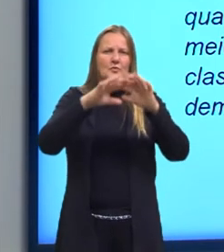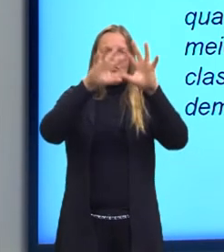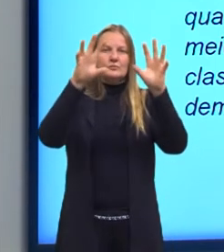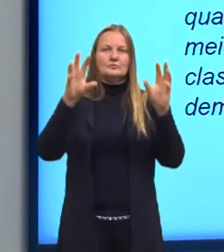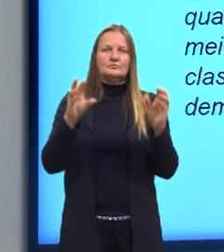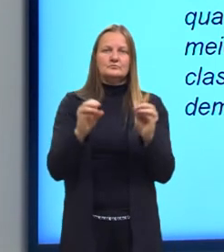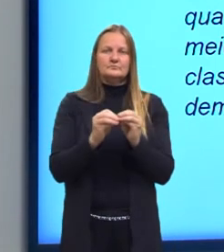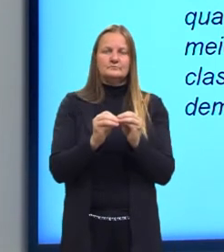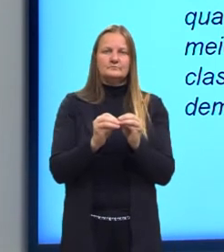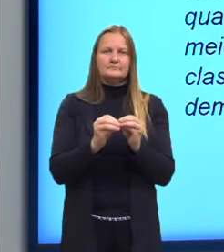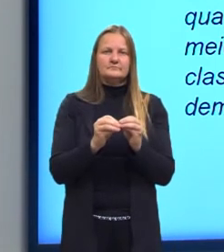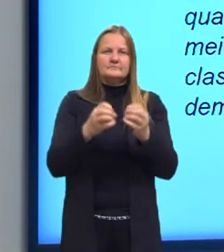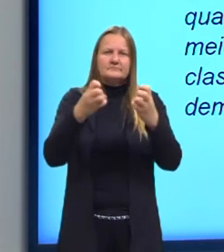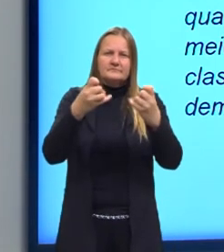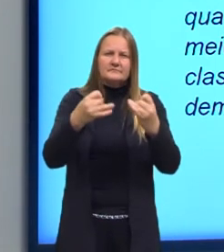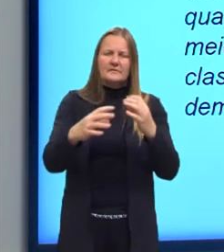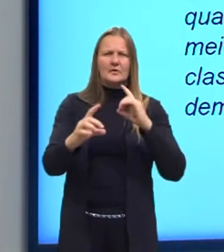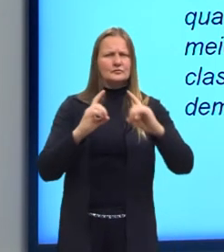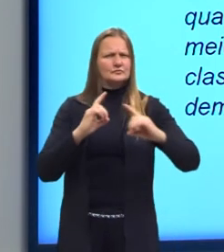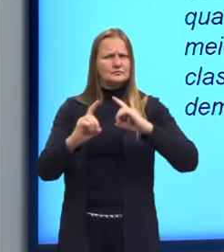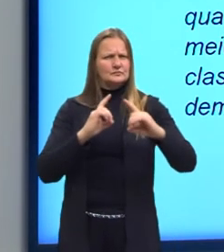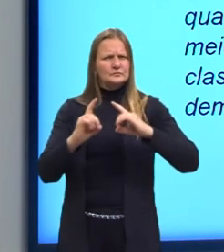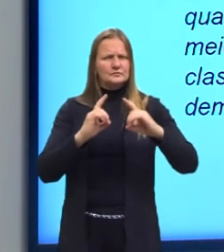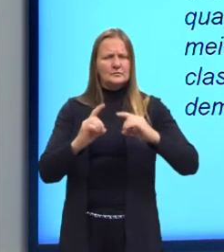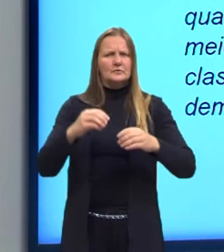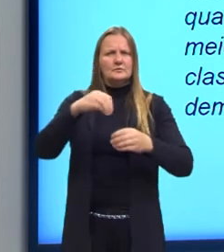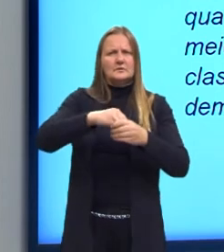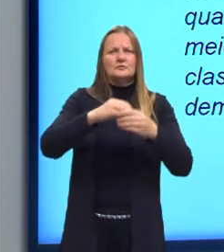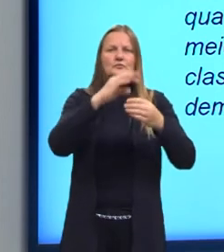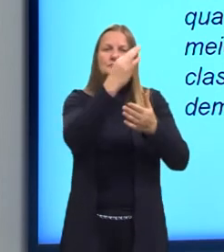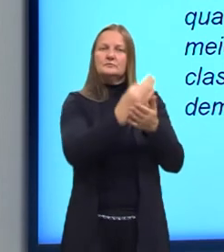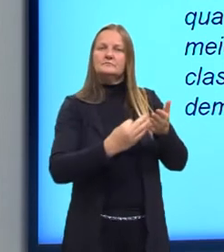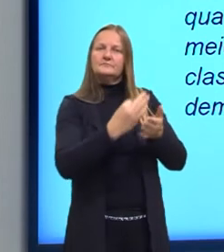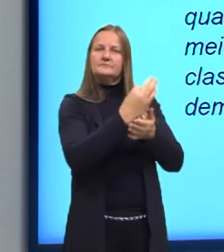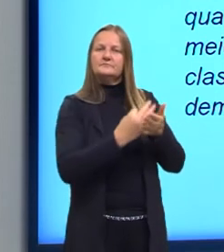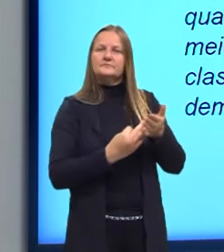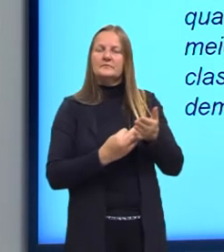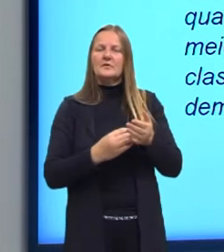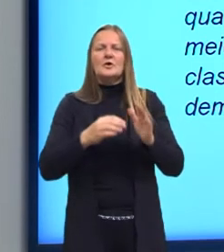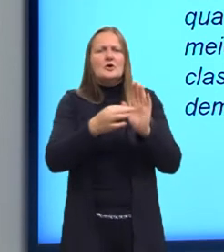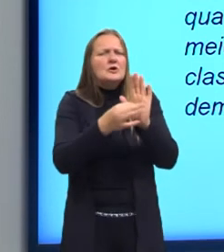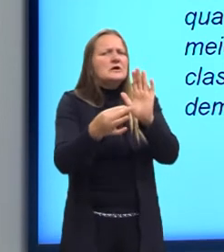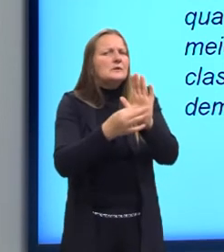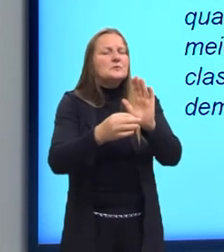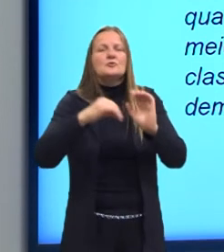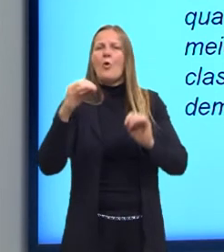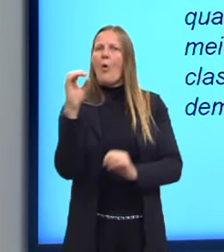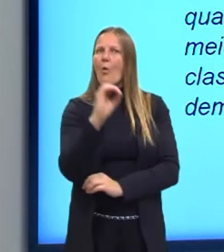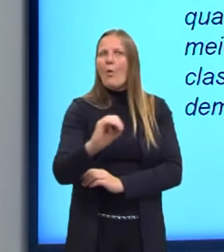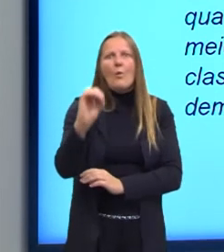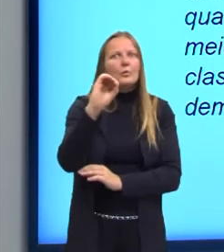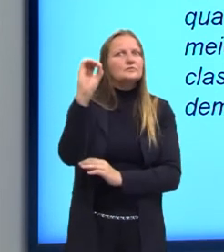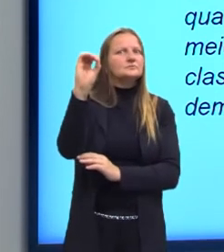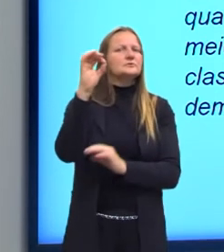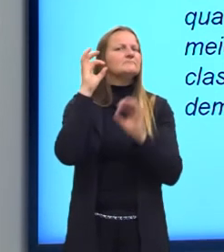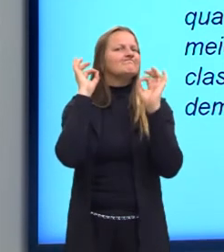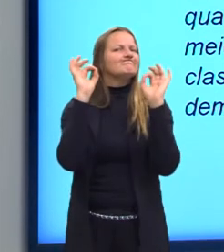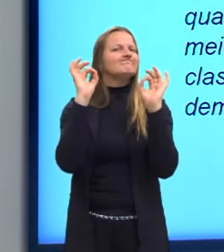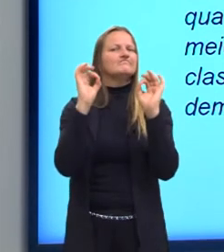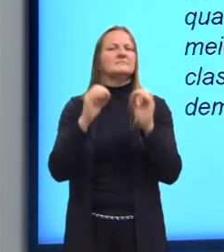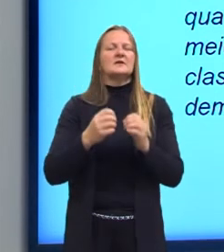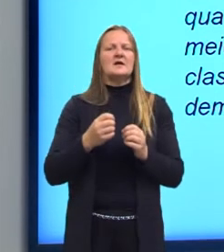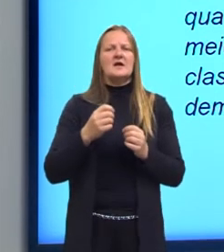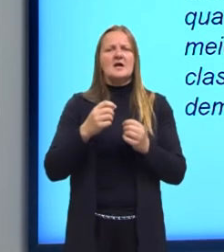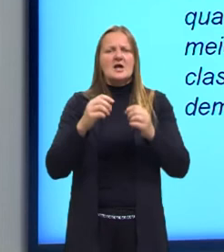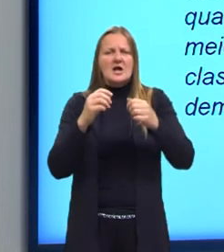né Essa discussão que ele faz aqui dentro desse texto através de argumentos muito bem elaborados os recursos linguísticos